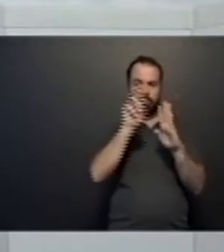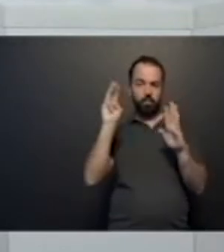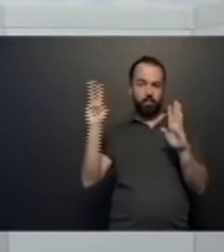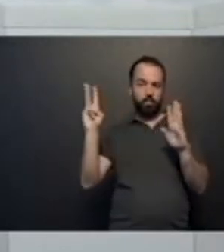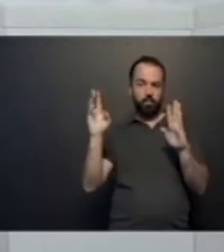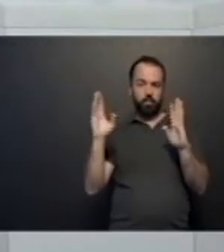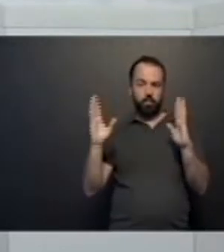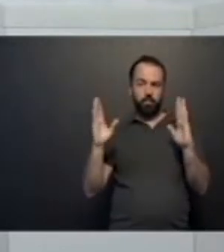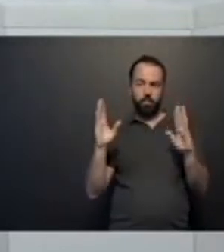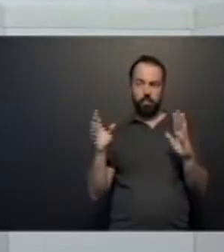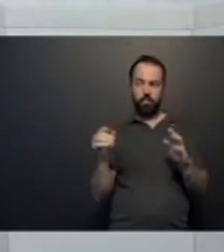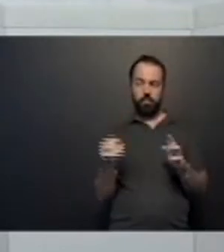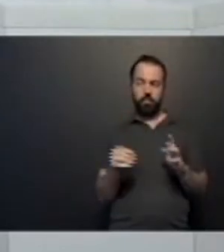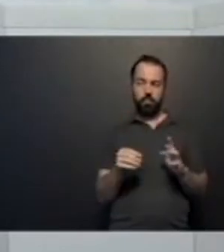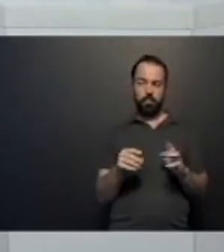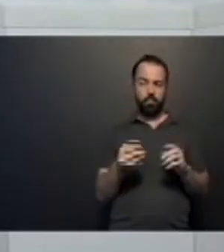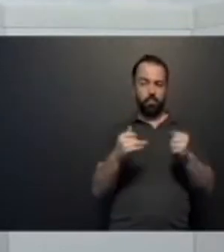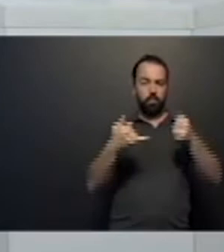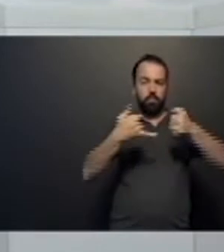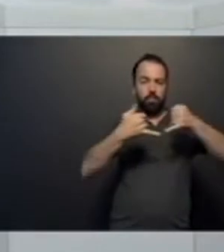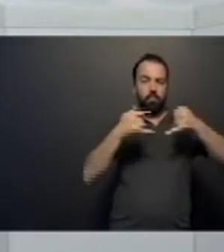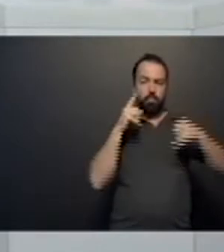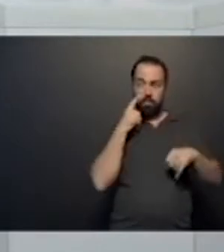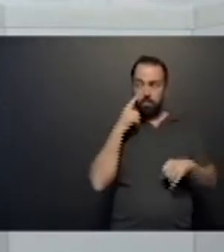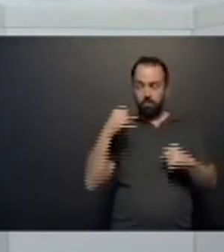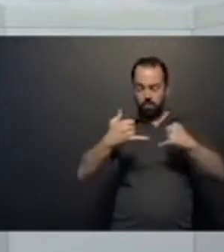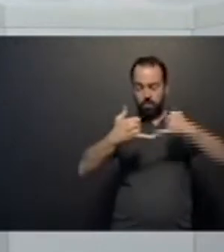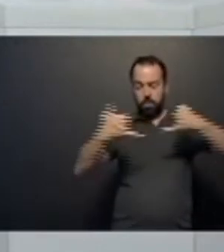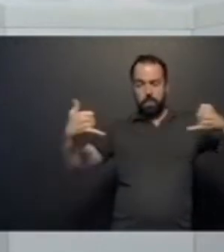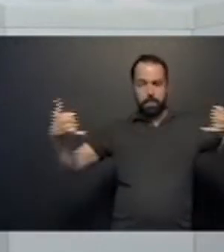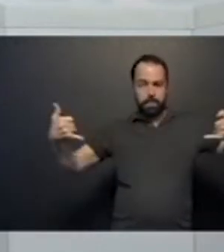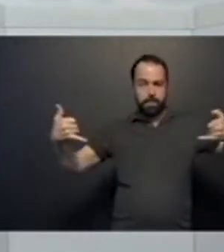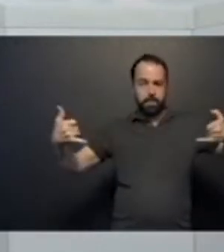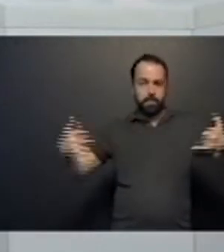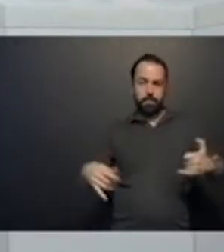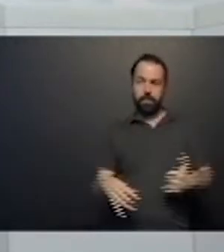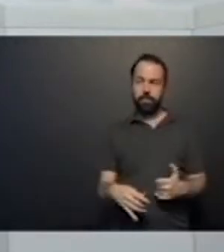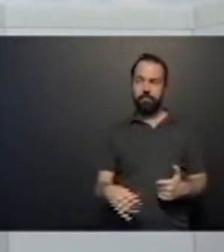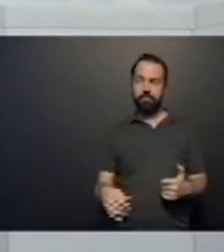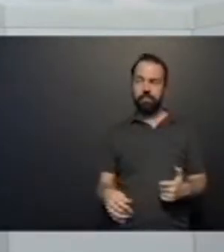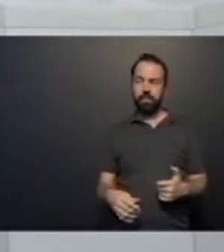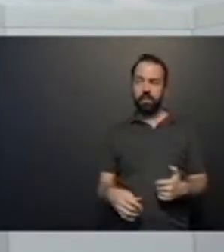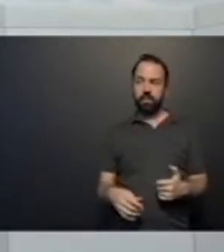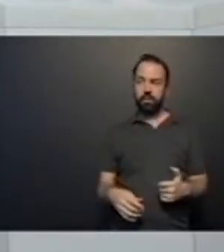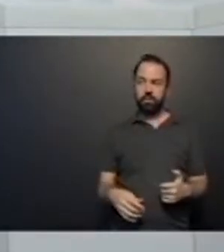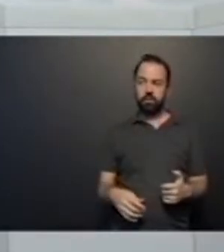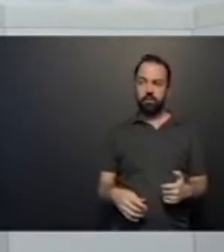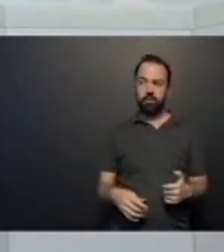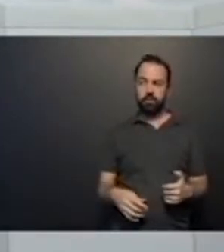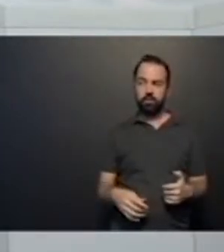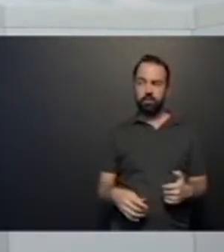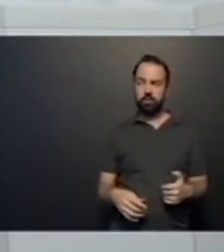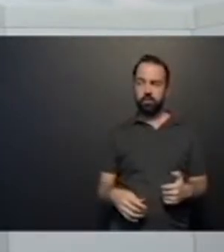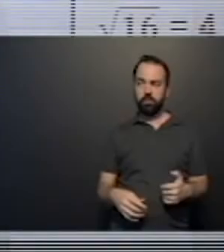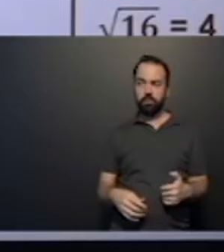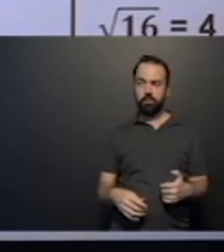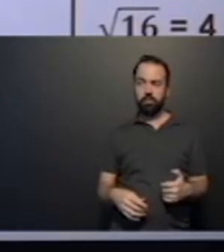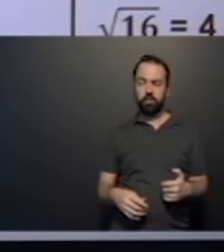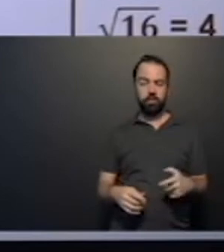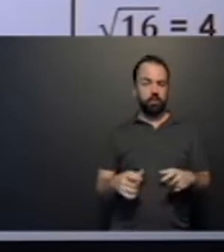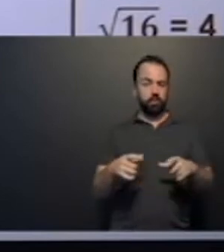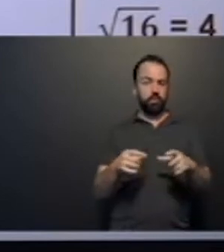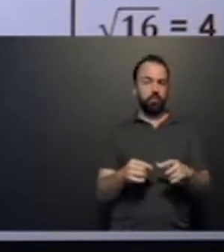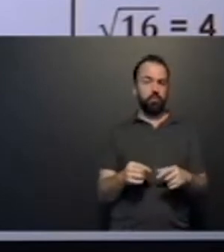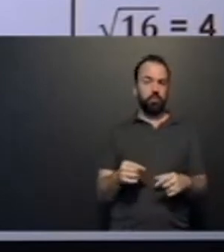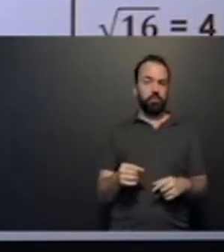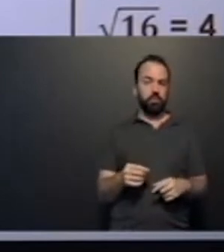analisar aqui a reta né nessa questão do melhor ideb também é pediu se a